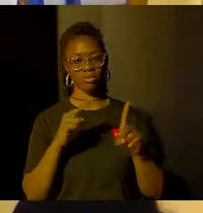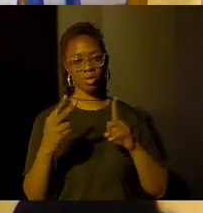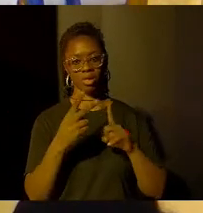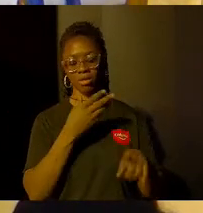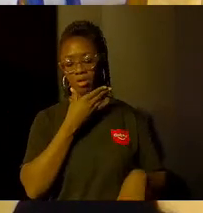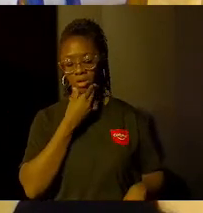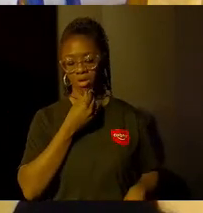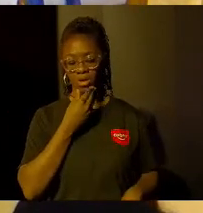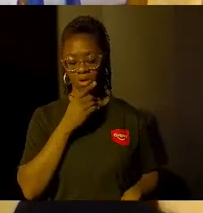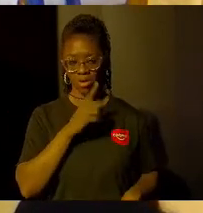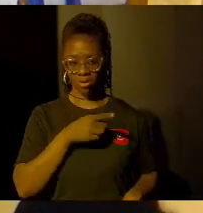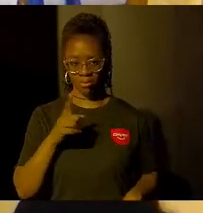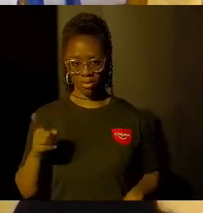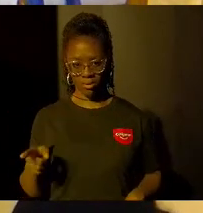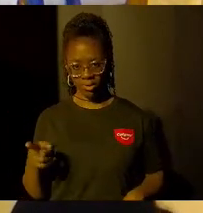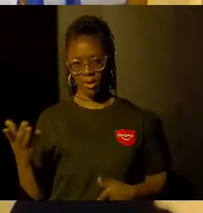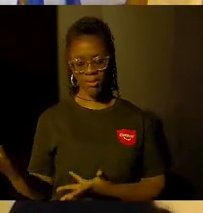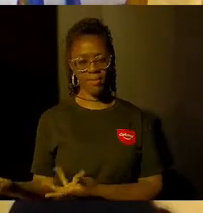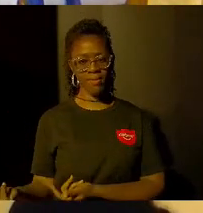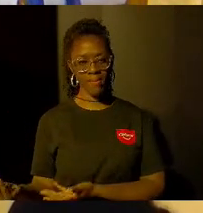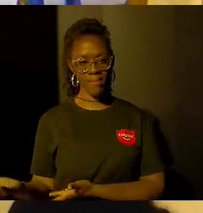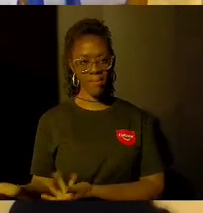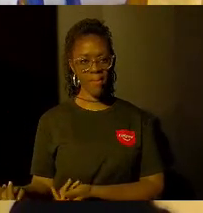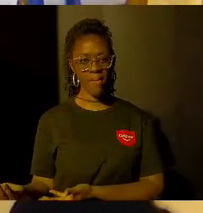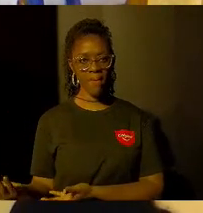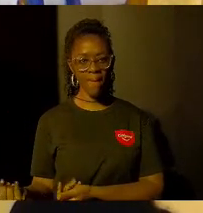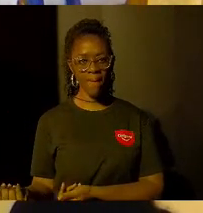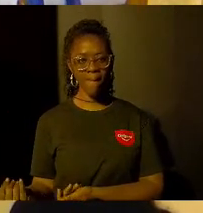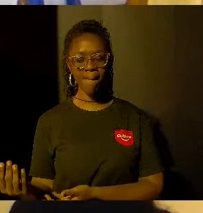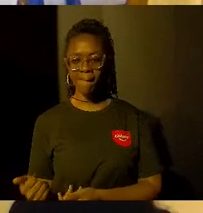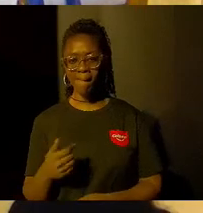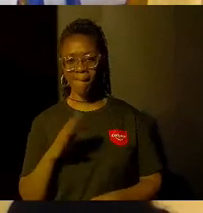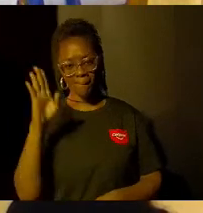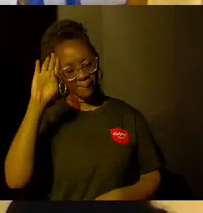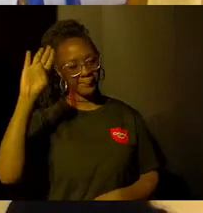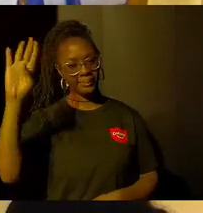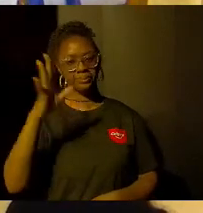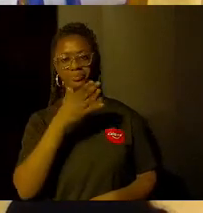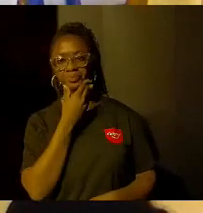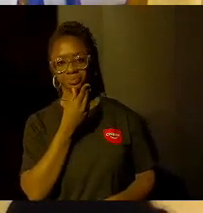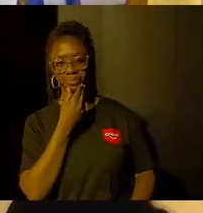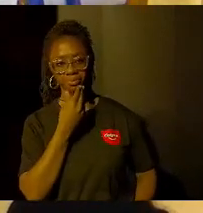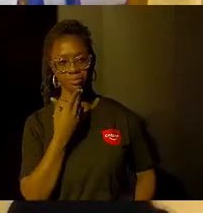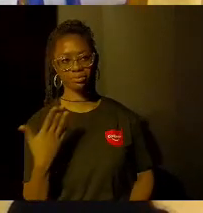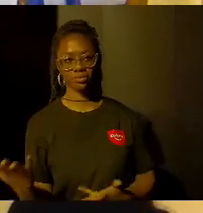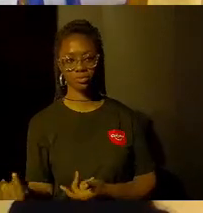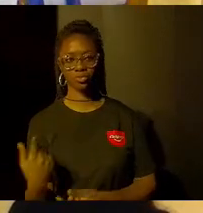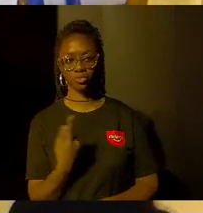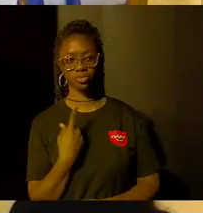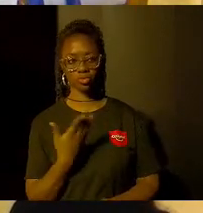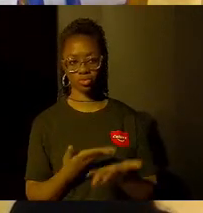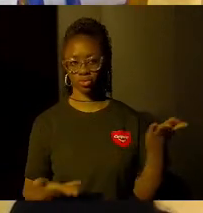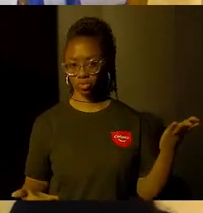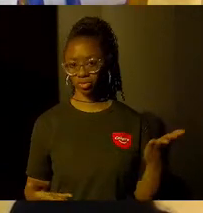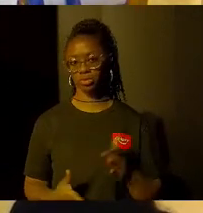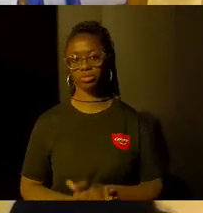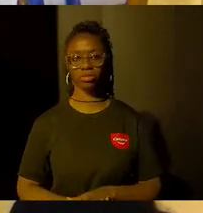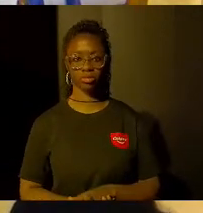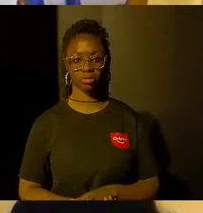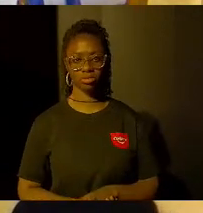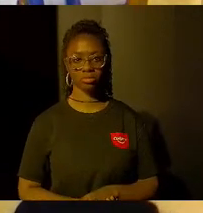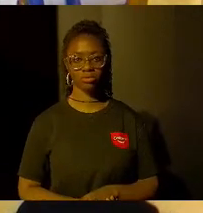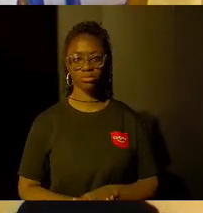masculinidade né das dos jovens principalmente dos homens jovens que a gente perde ou para